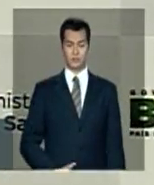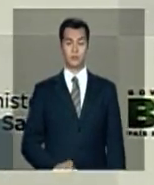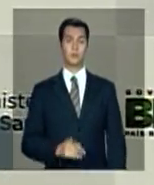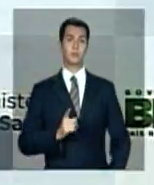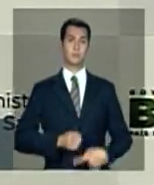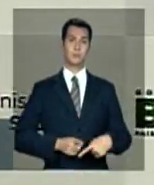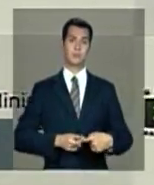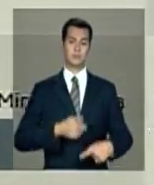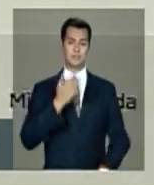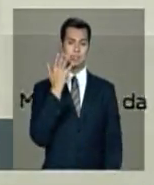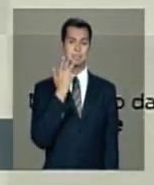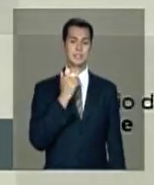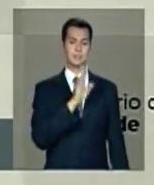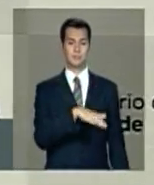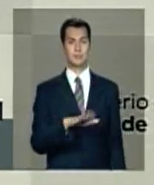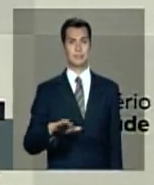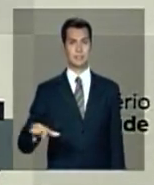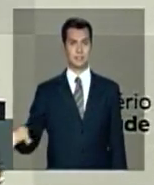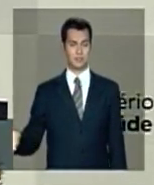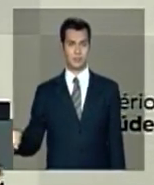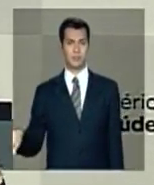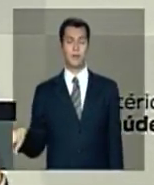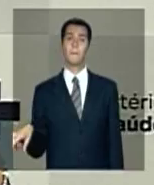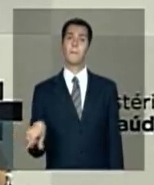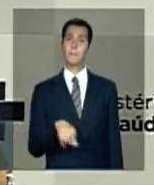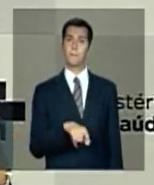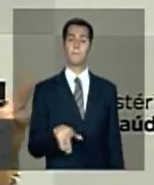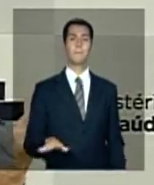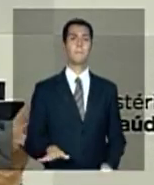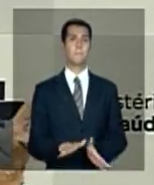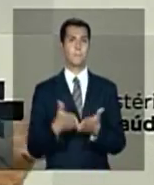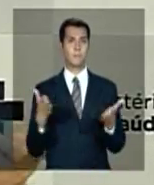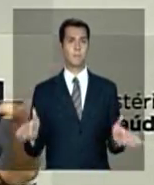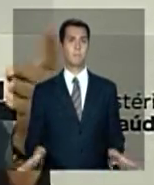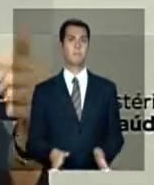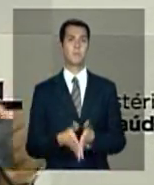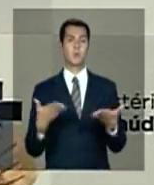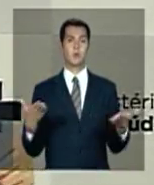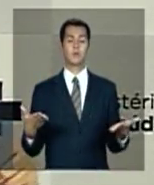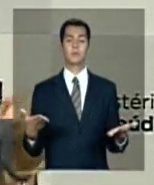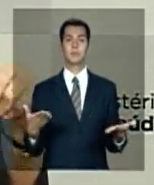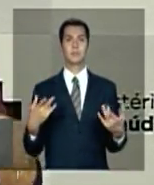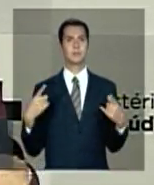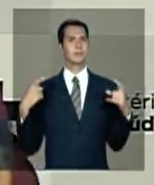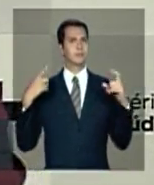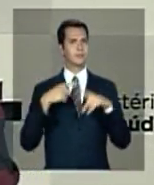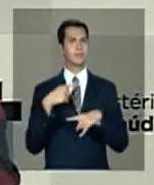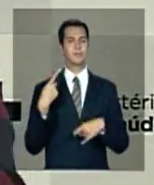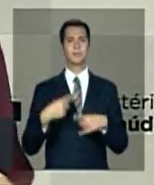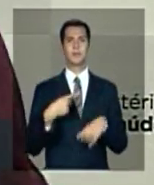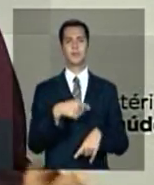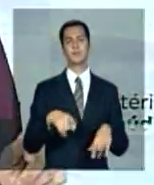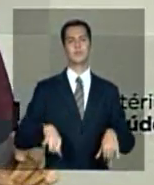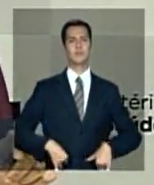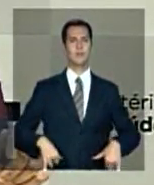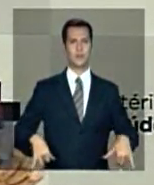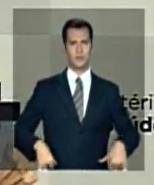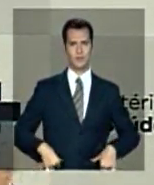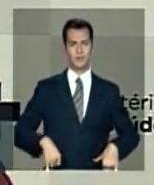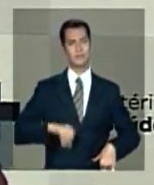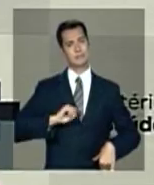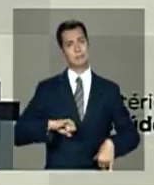são muito As crianças são aquela parcela da população pobre que é mais vulnerável de